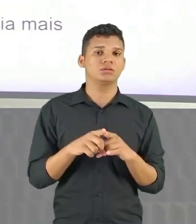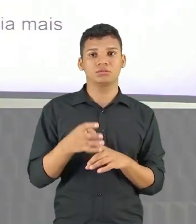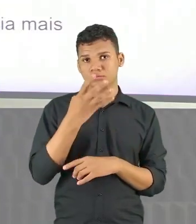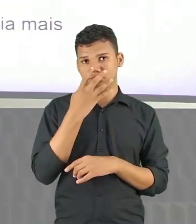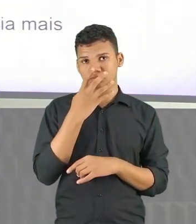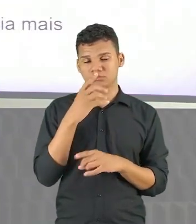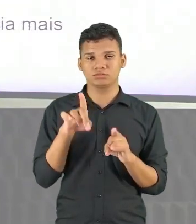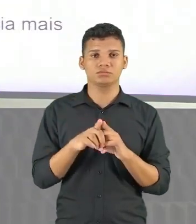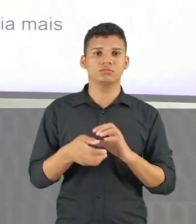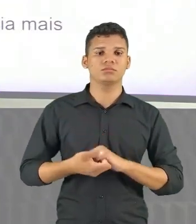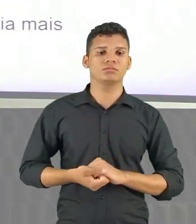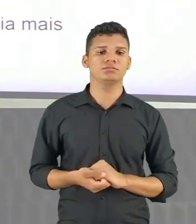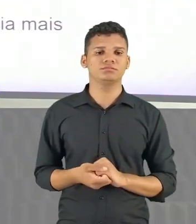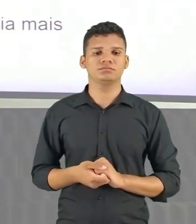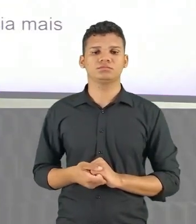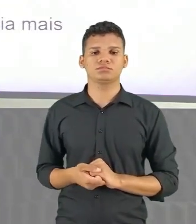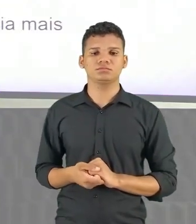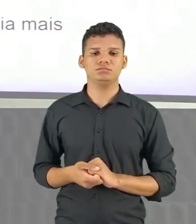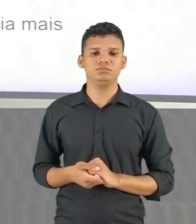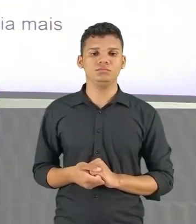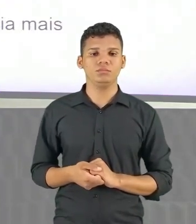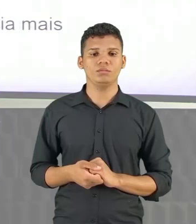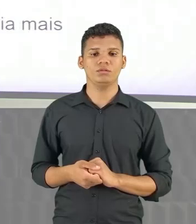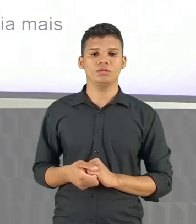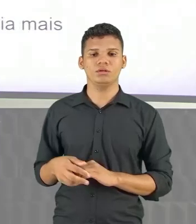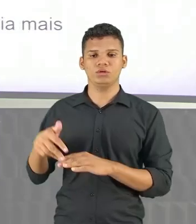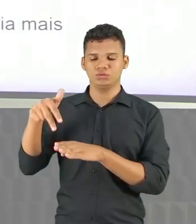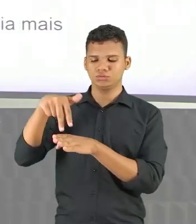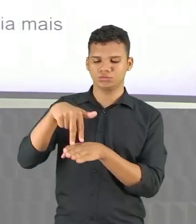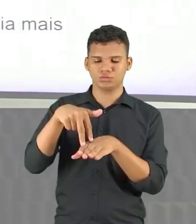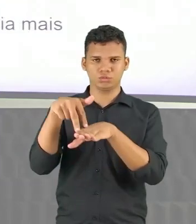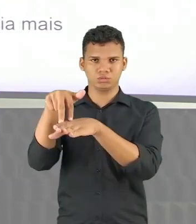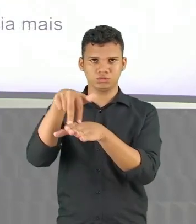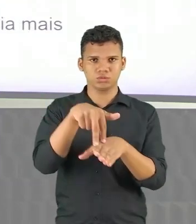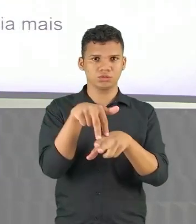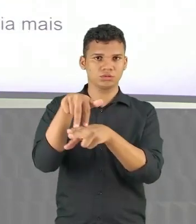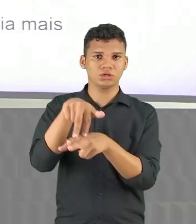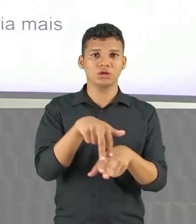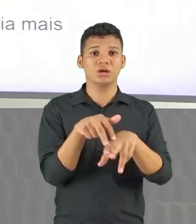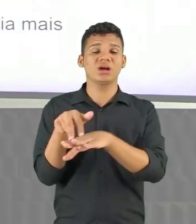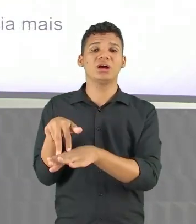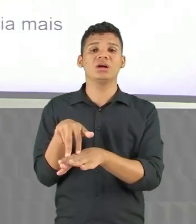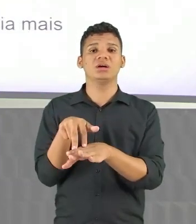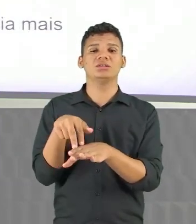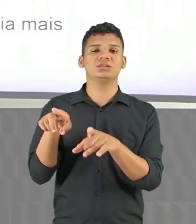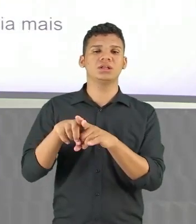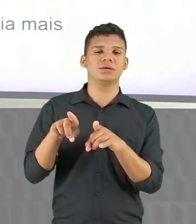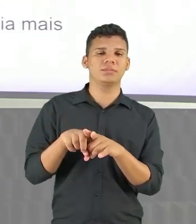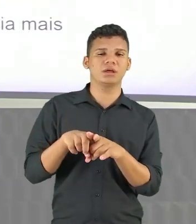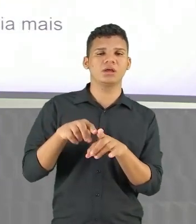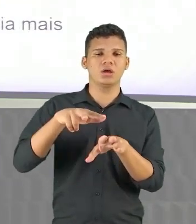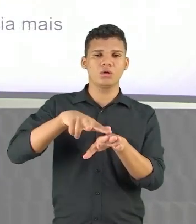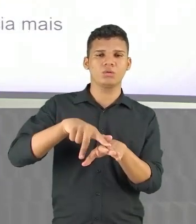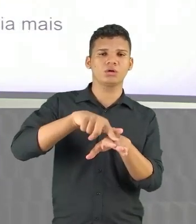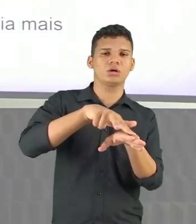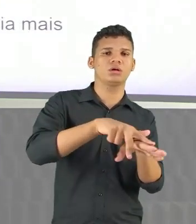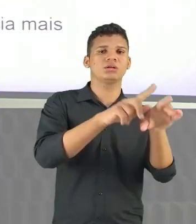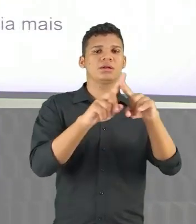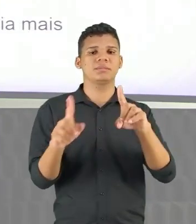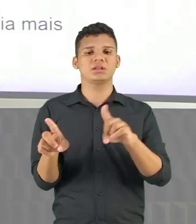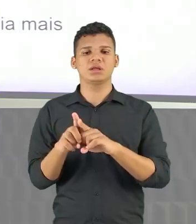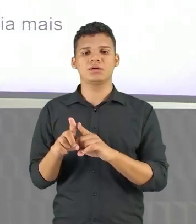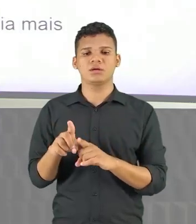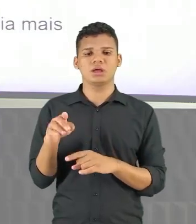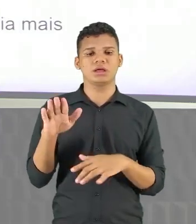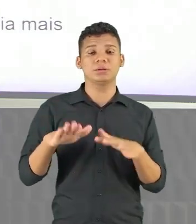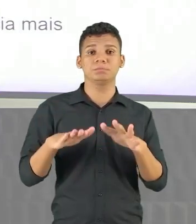o gabarito. O skate apareceu como forma de vivência no lazer em períodos de baixa nas